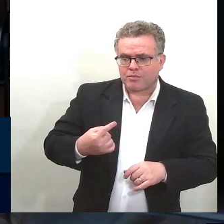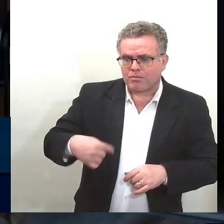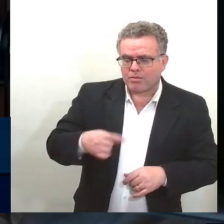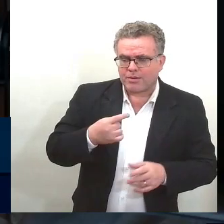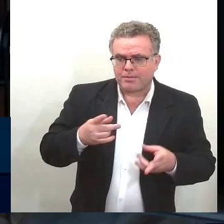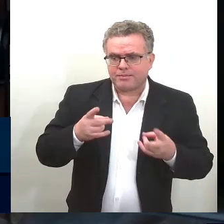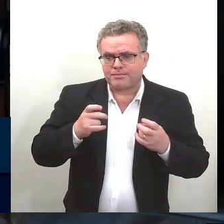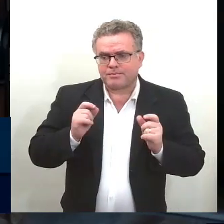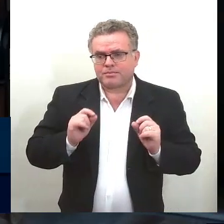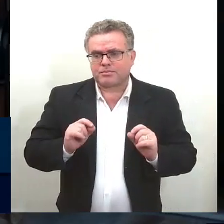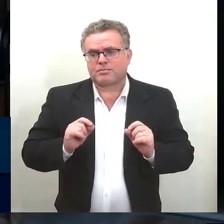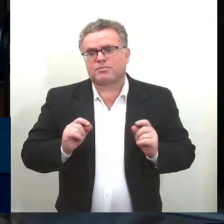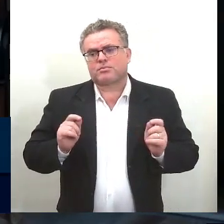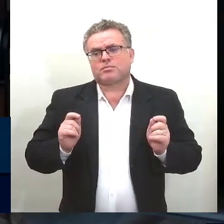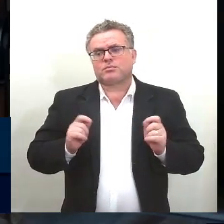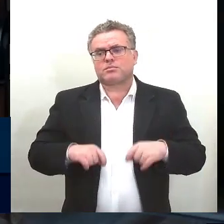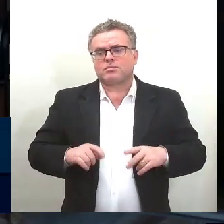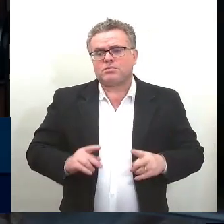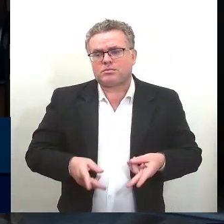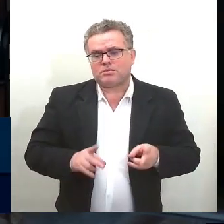isso me deixa muito feliz.